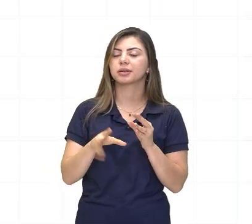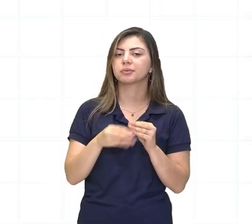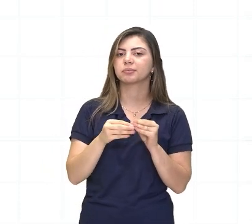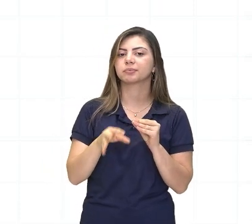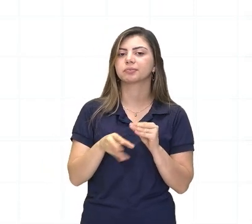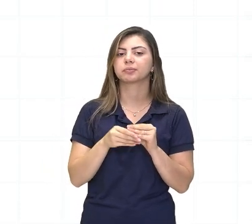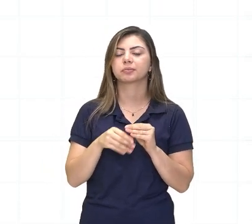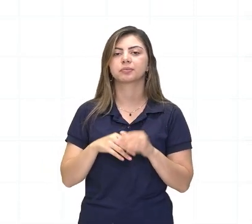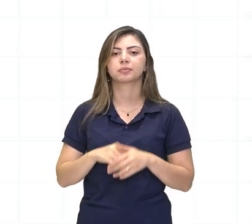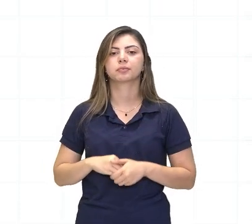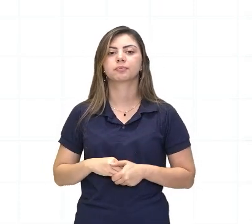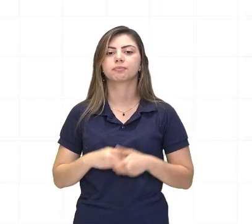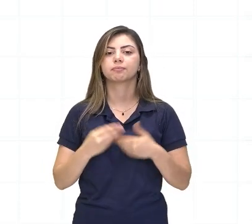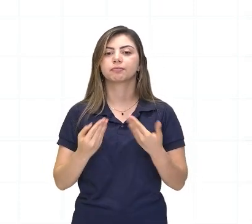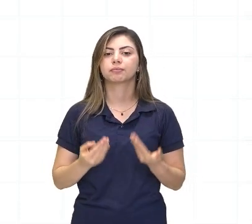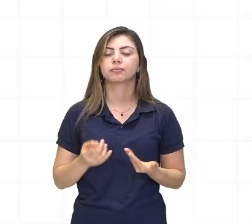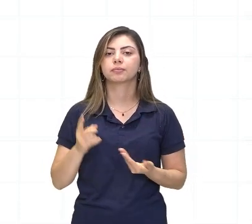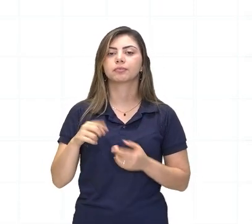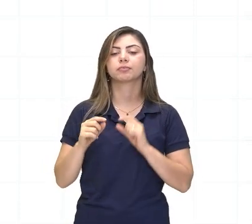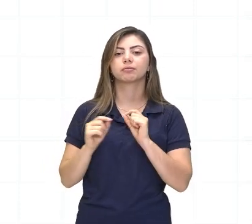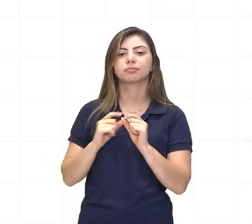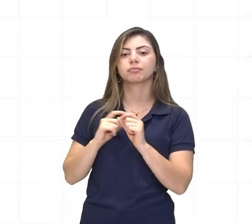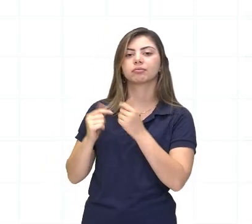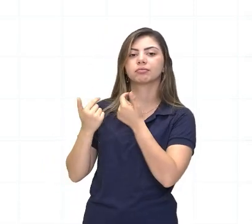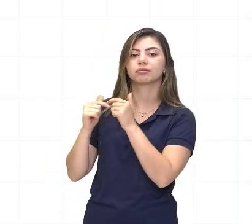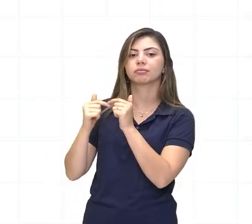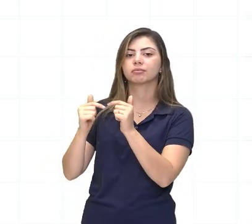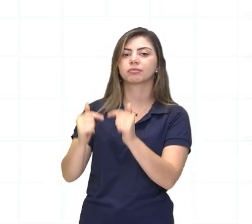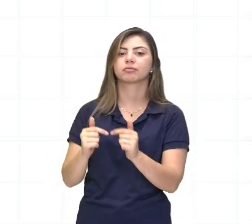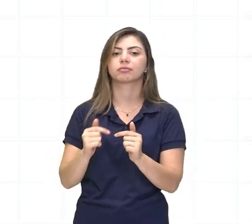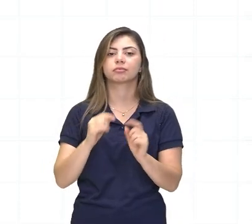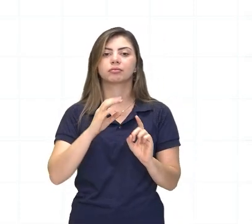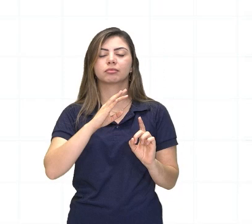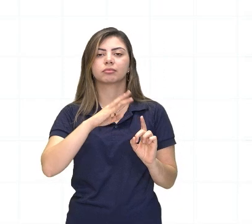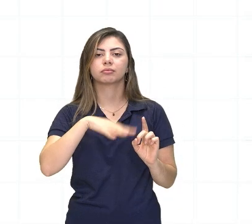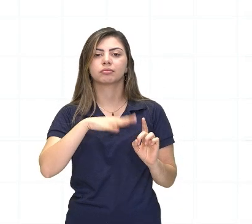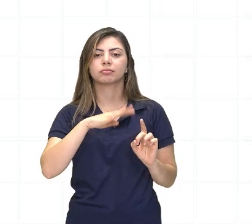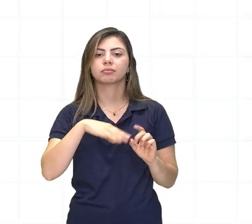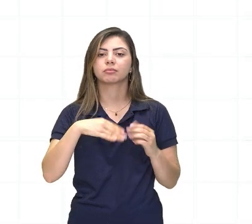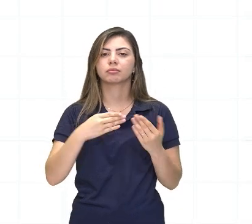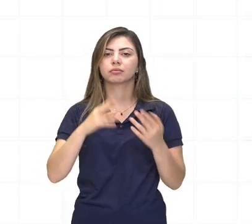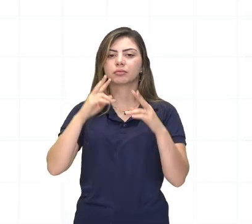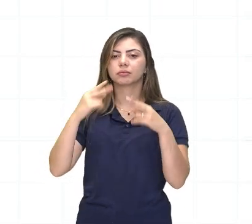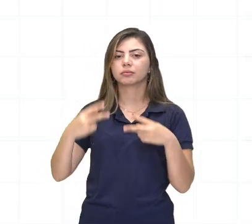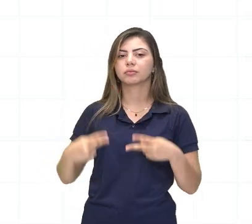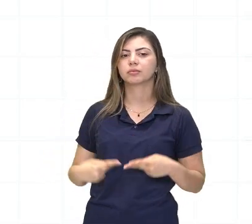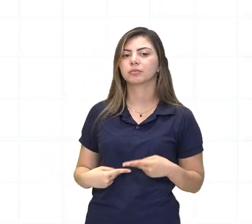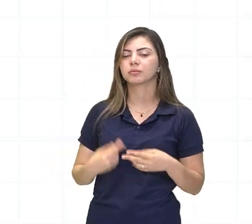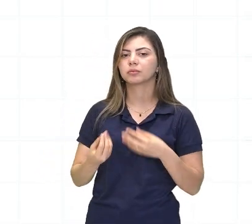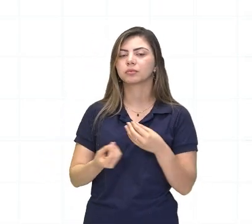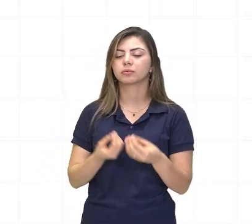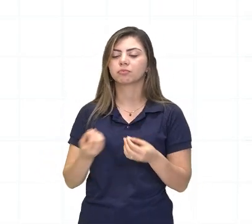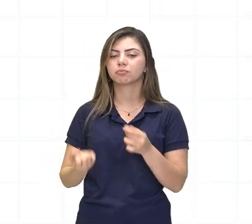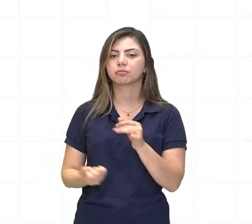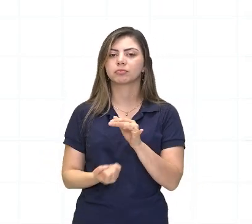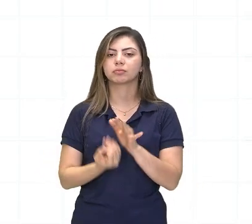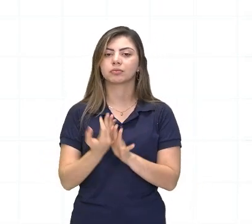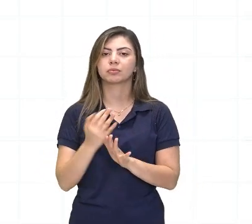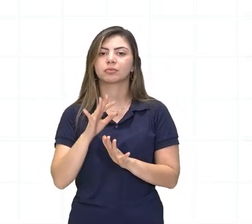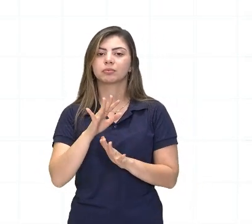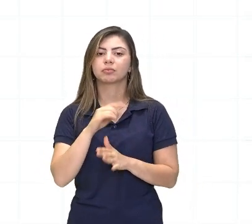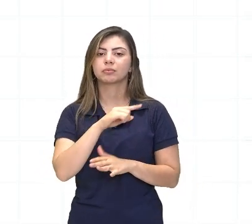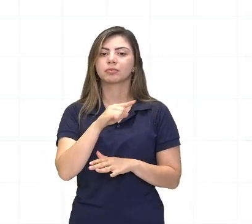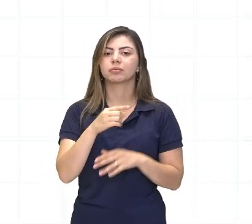os Aruanãs são ancestrais míticos que, mesmo depois que os humanos ascenderam do fundo das águas, permanecem